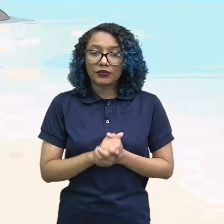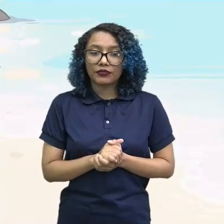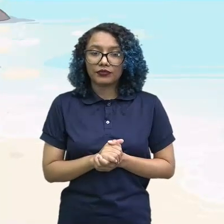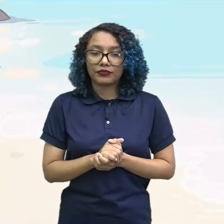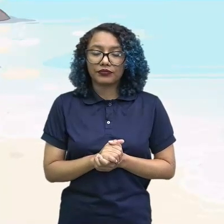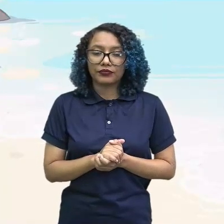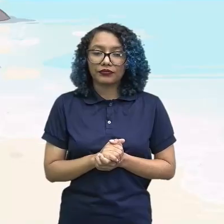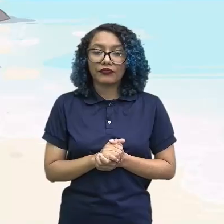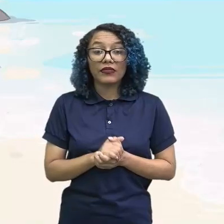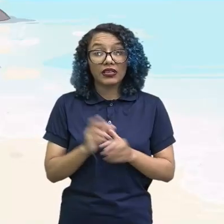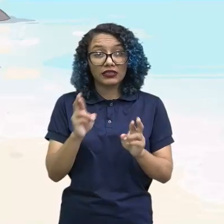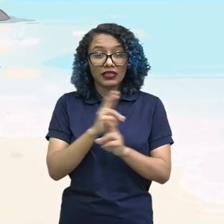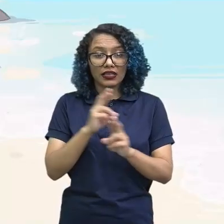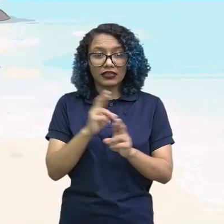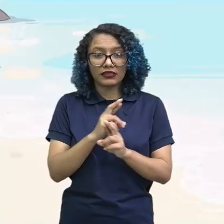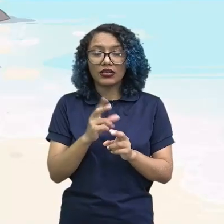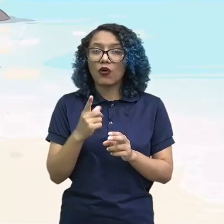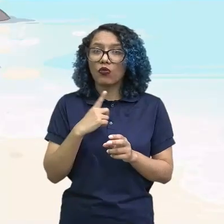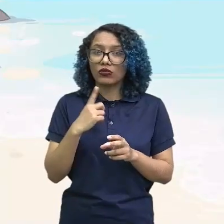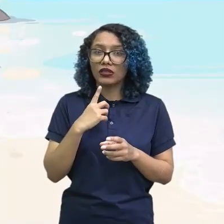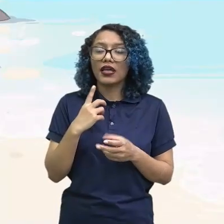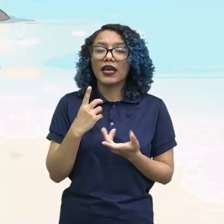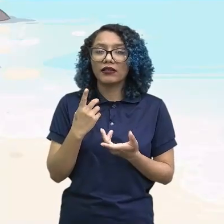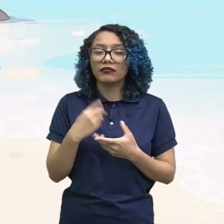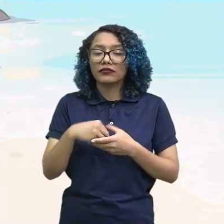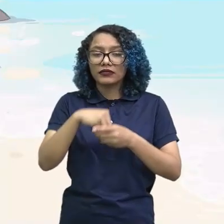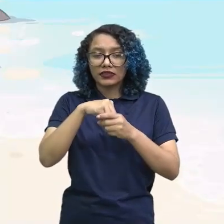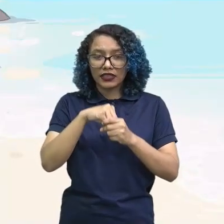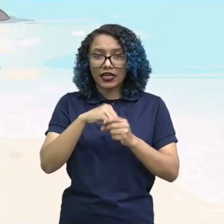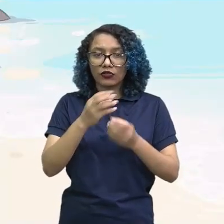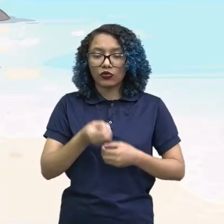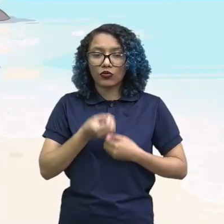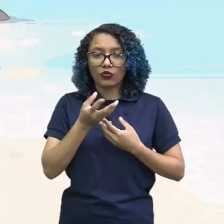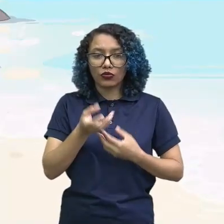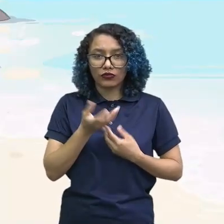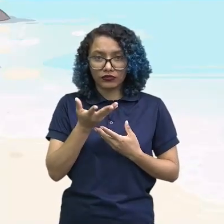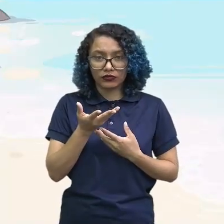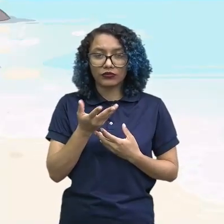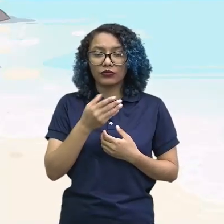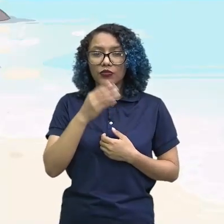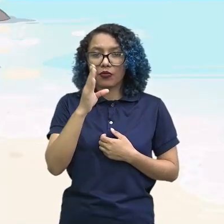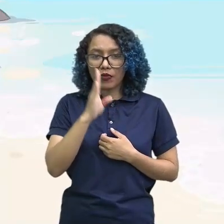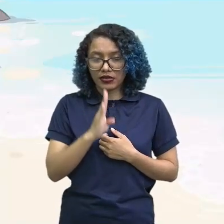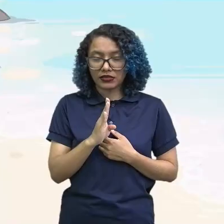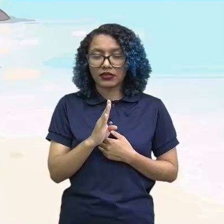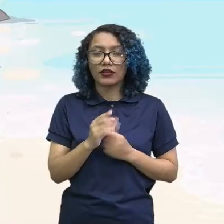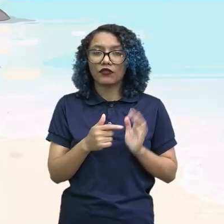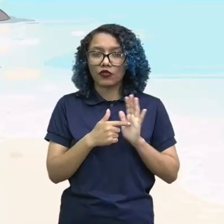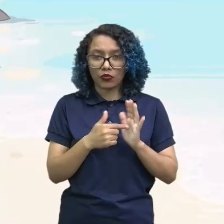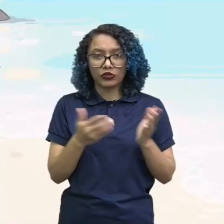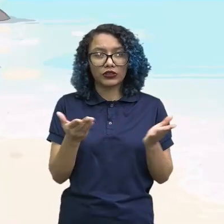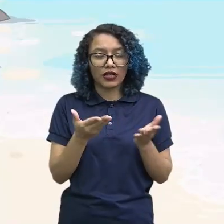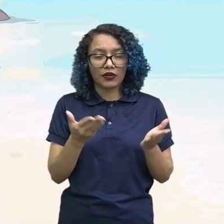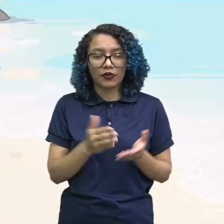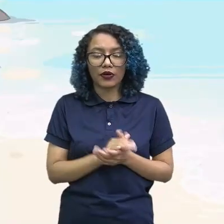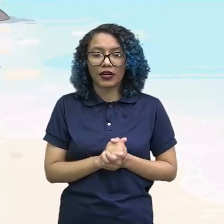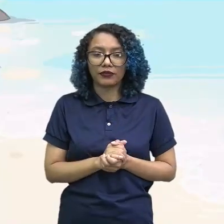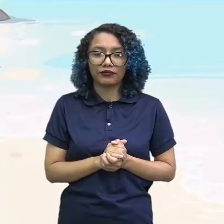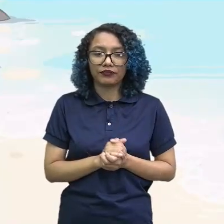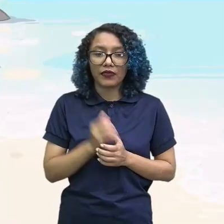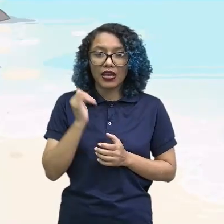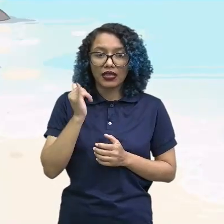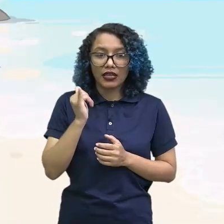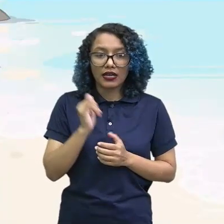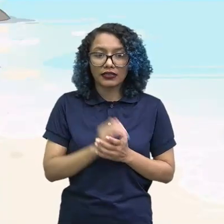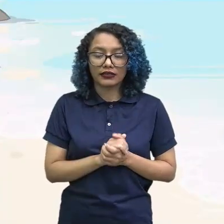em um poema brasileiro, modernista, de Oswald de Andrade. Então, vamos ouvir o poema, vamos ver a narração